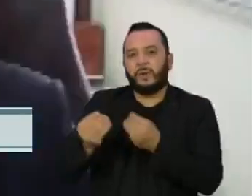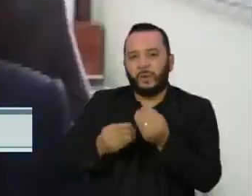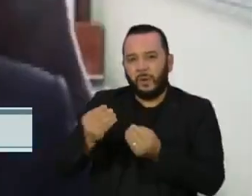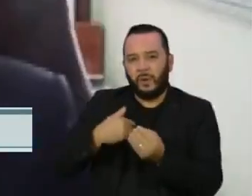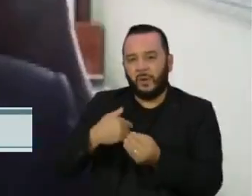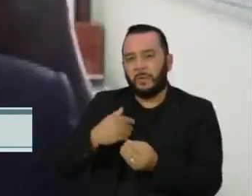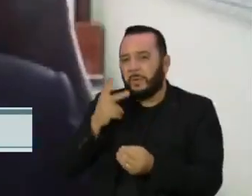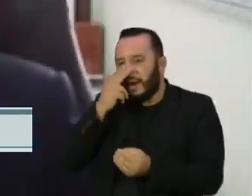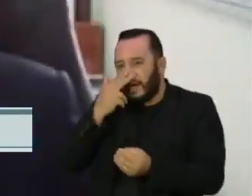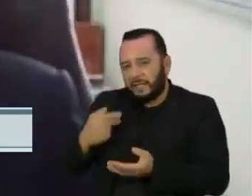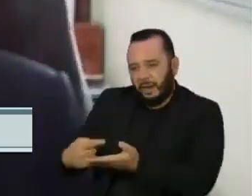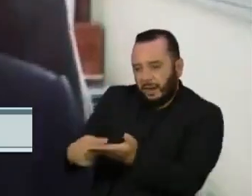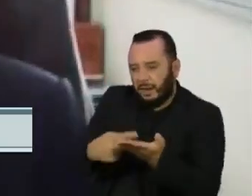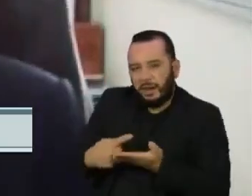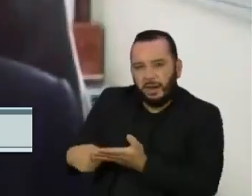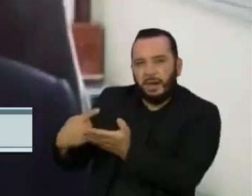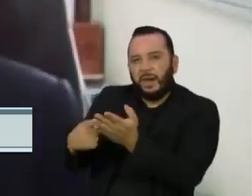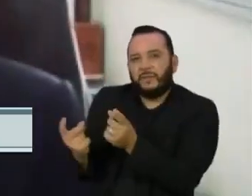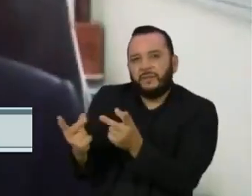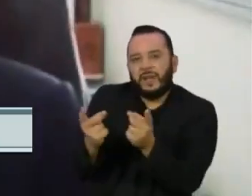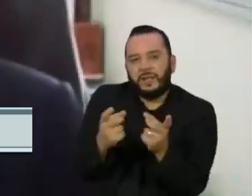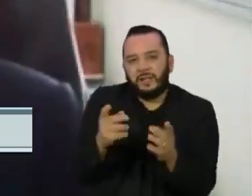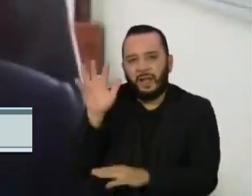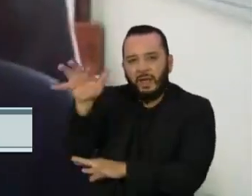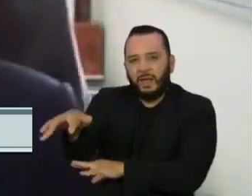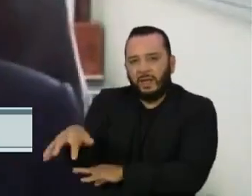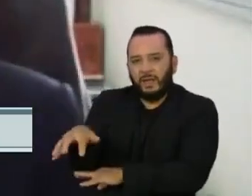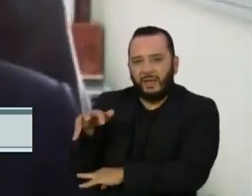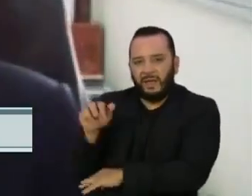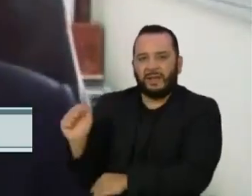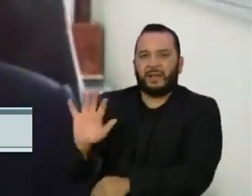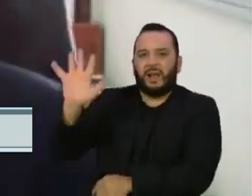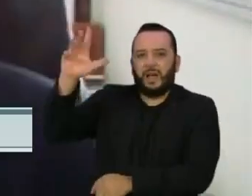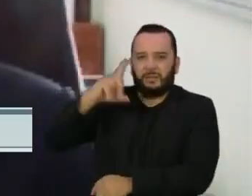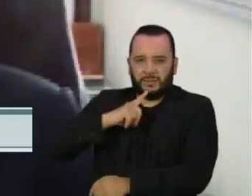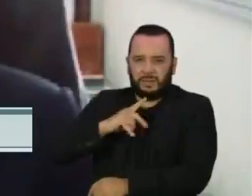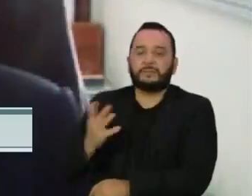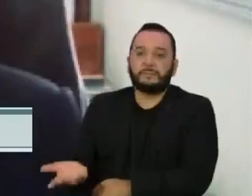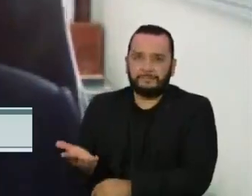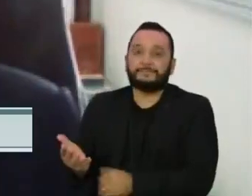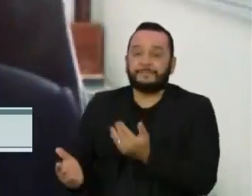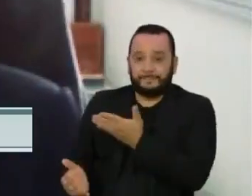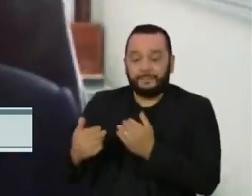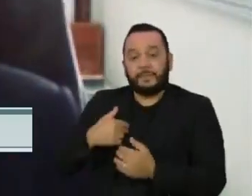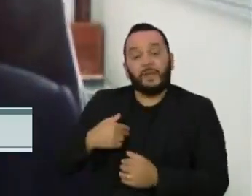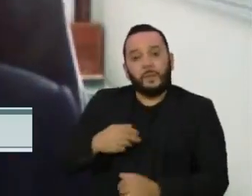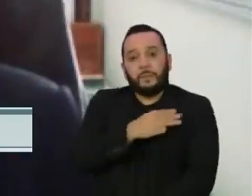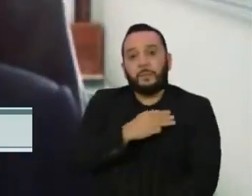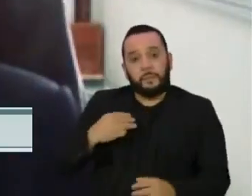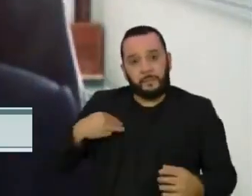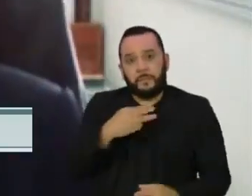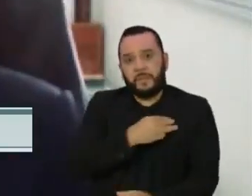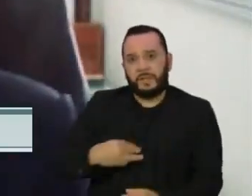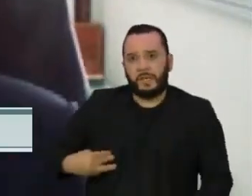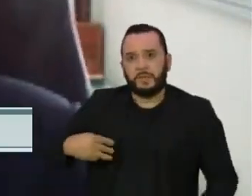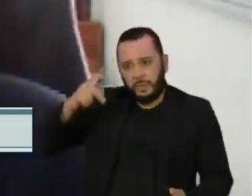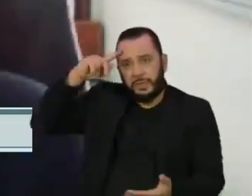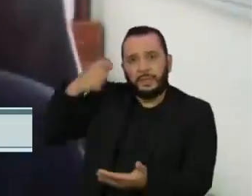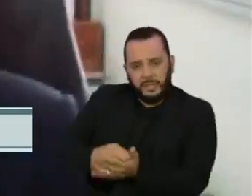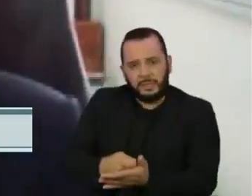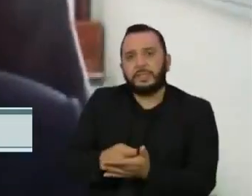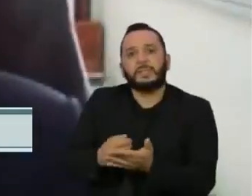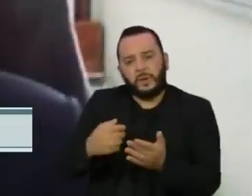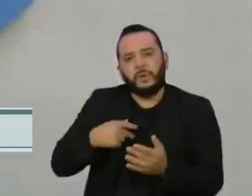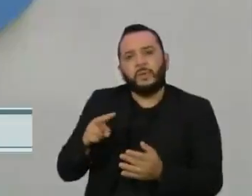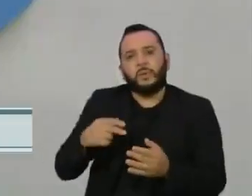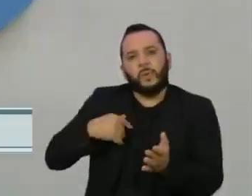tratoraço. O ministro substituto, Weder de Oliveira, tomou a decisão em caráter liminar. A suspensão dos contratos deve ser analisada